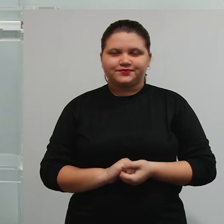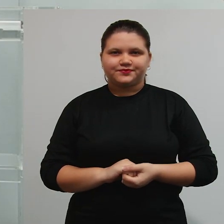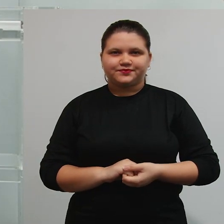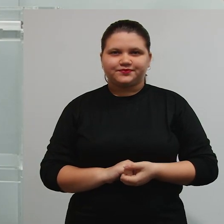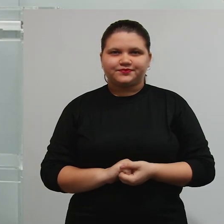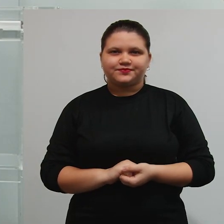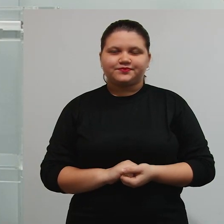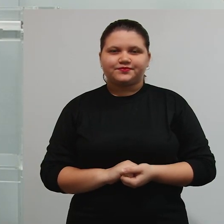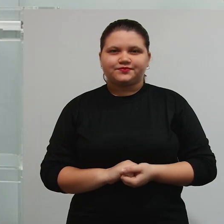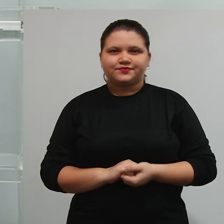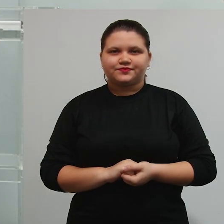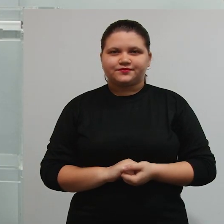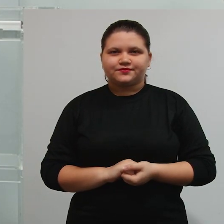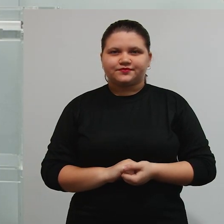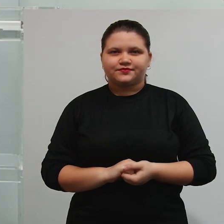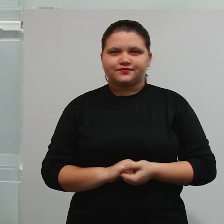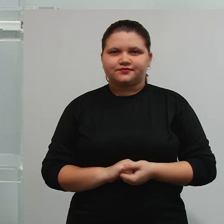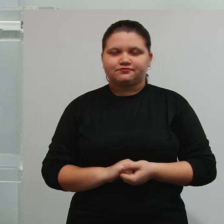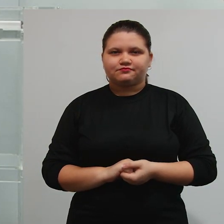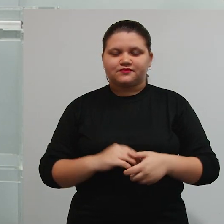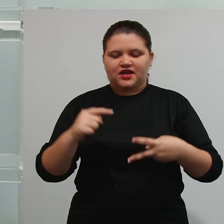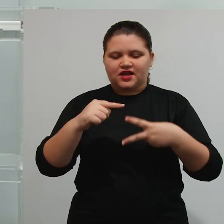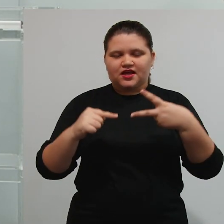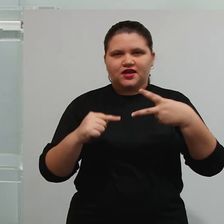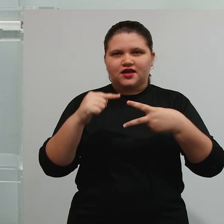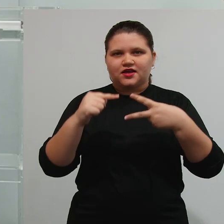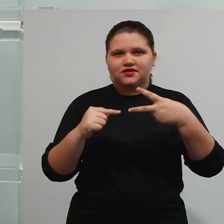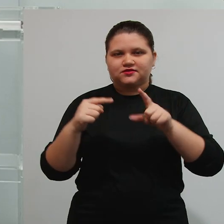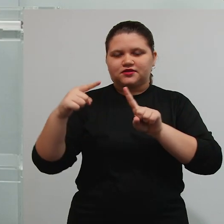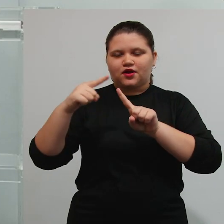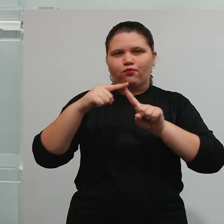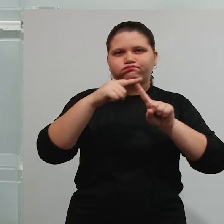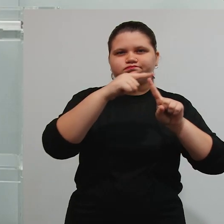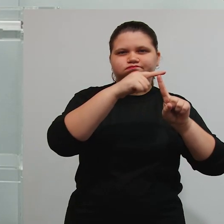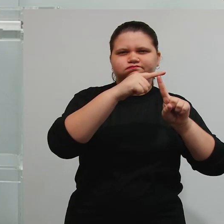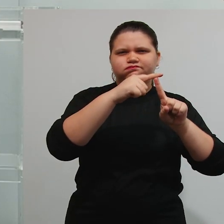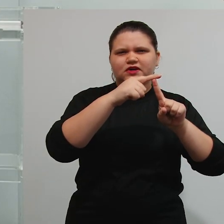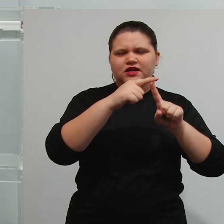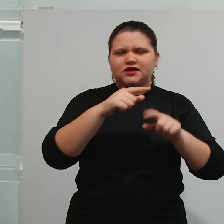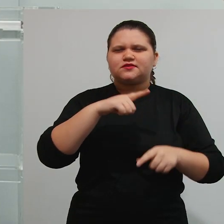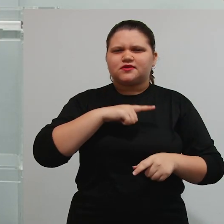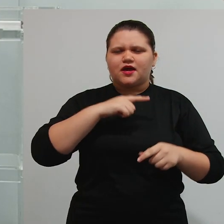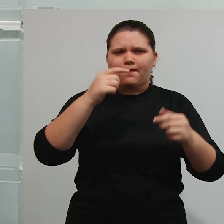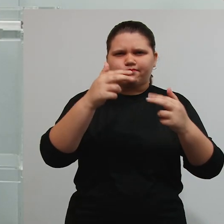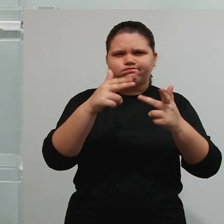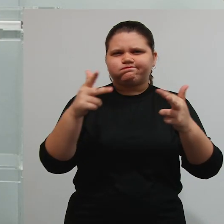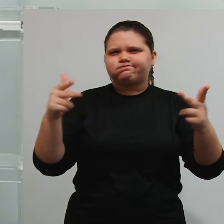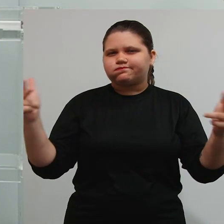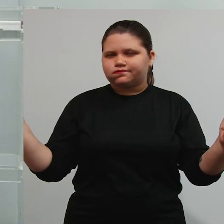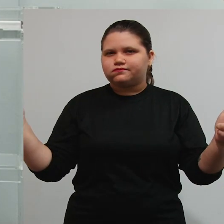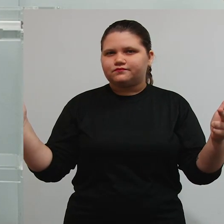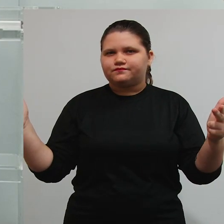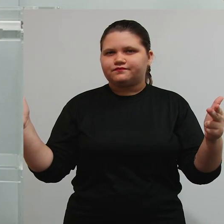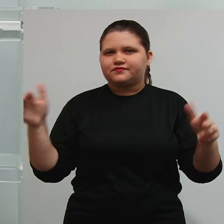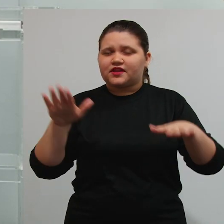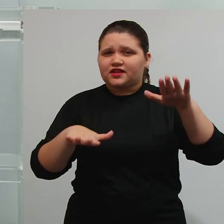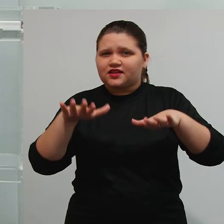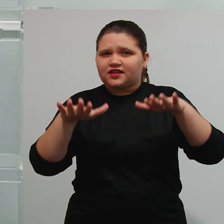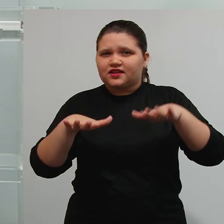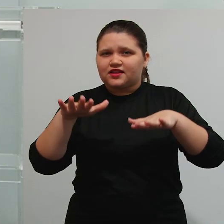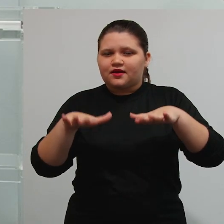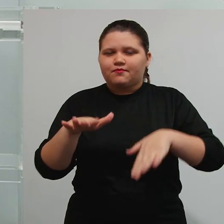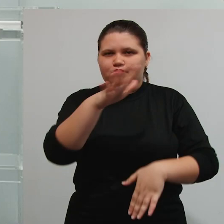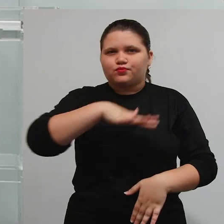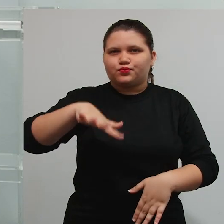pouquinho. As formas de chamada são basicamente essas, existem outras formas a depender da área que você pesquisa, se é a área das